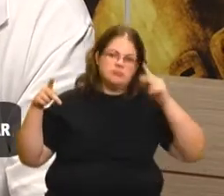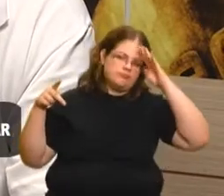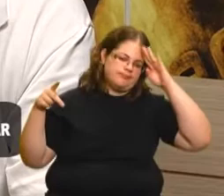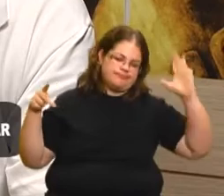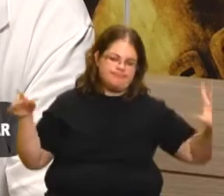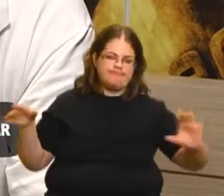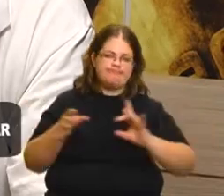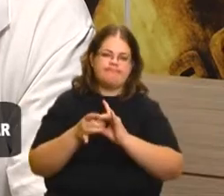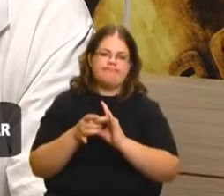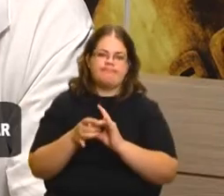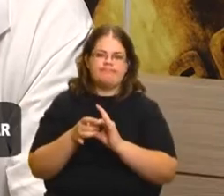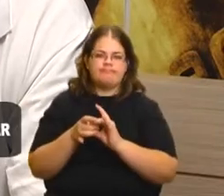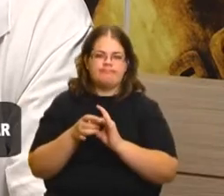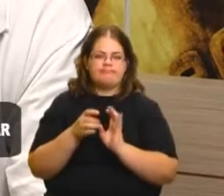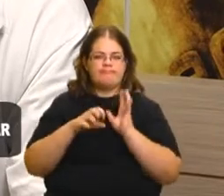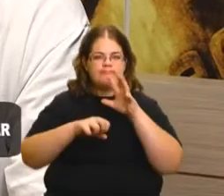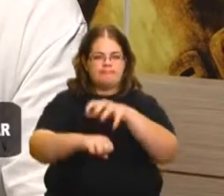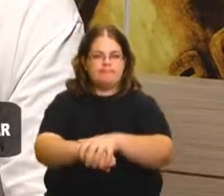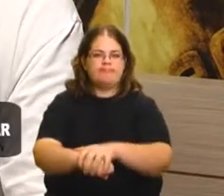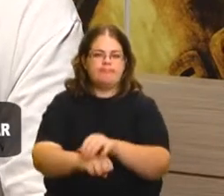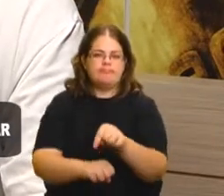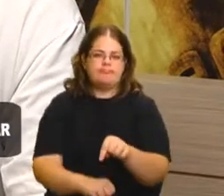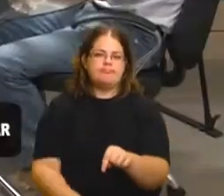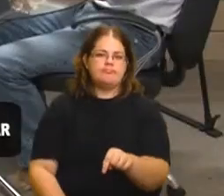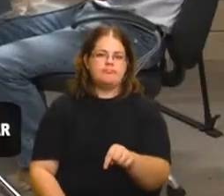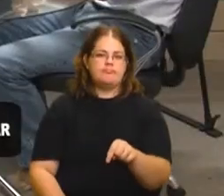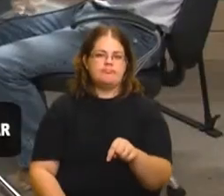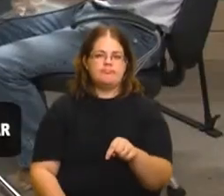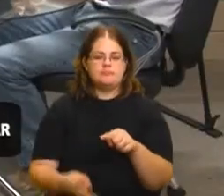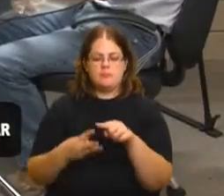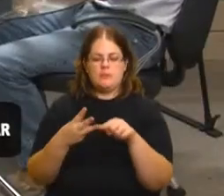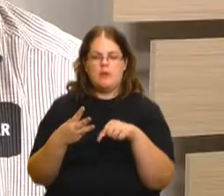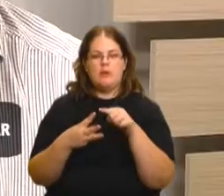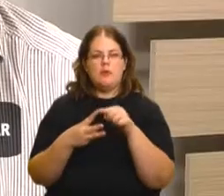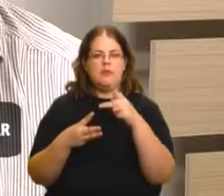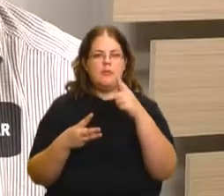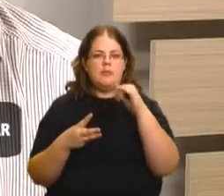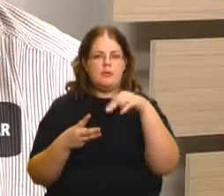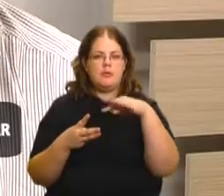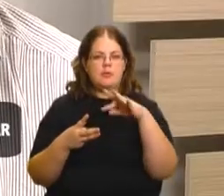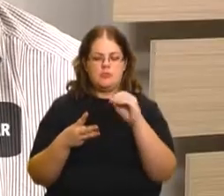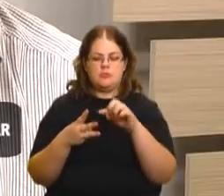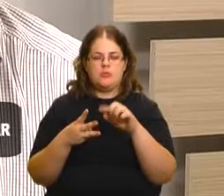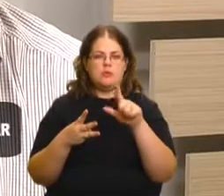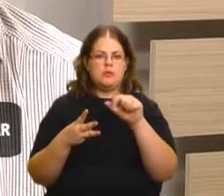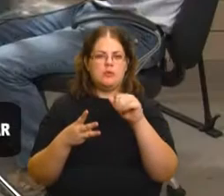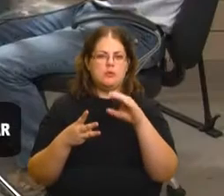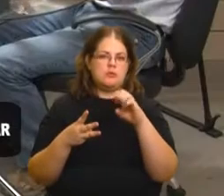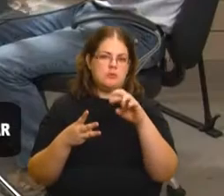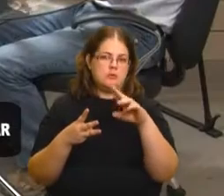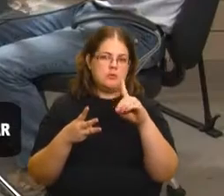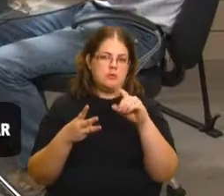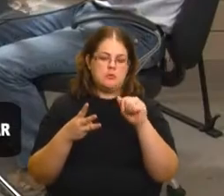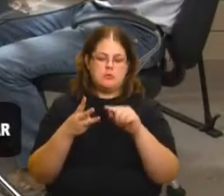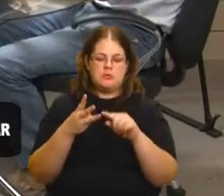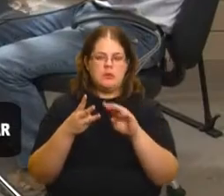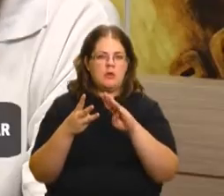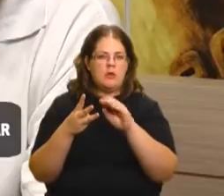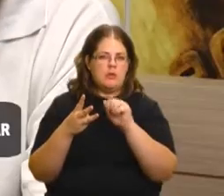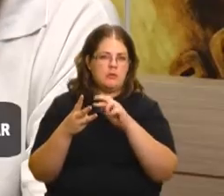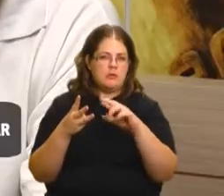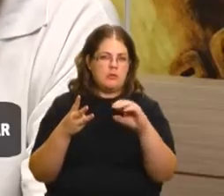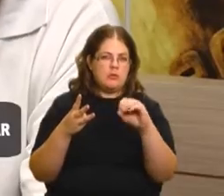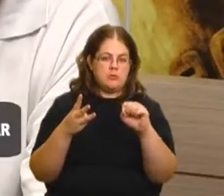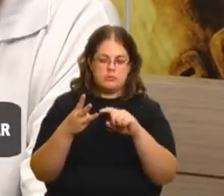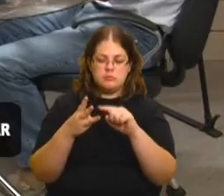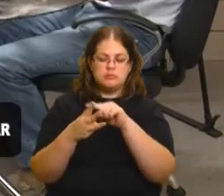lideranças políticas civis, principalmente esses 3 governadores de estado. Magalhães Pinto, Carlos Lacerda e Adhemar de Barros. Adhemar de Barros. Todos eles